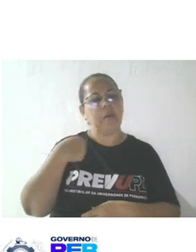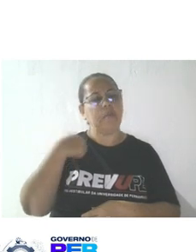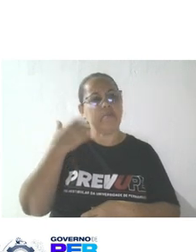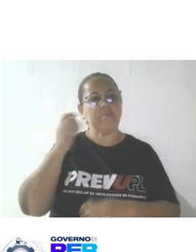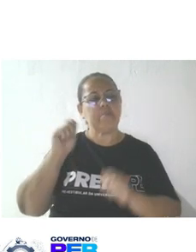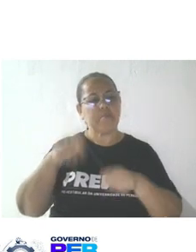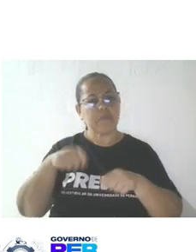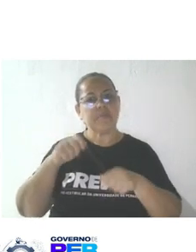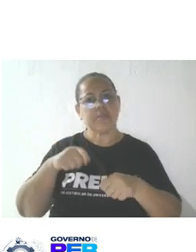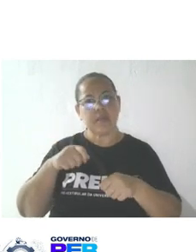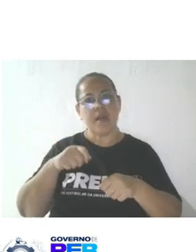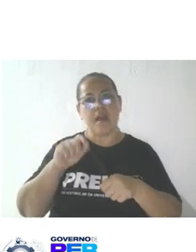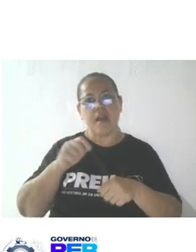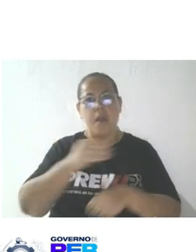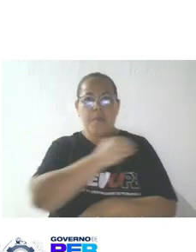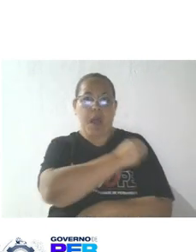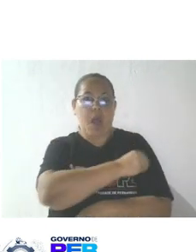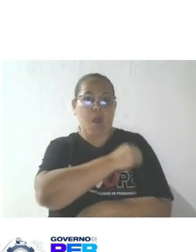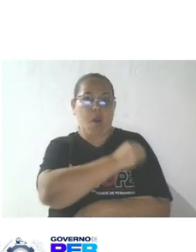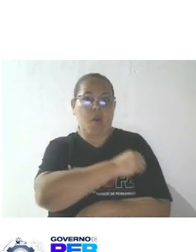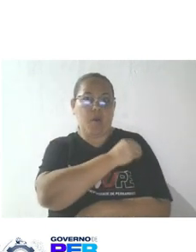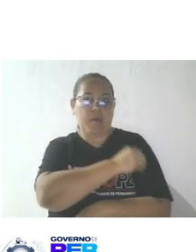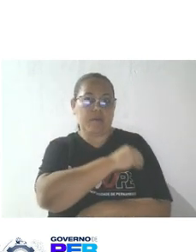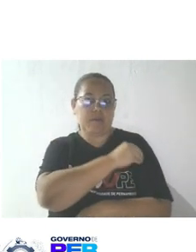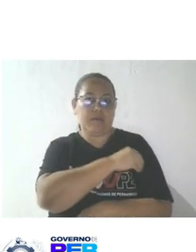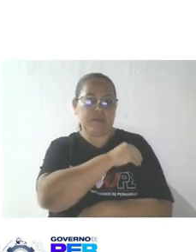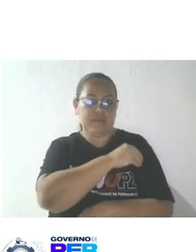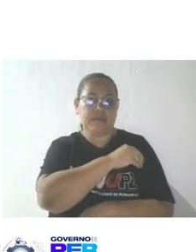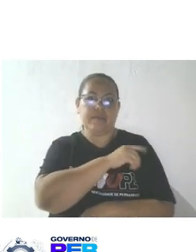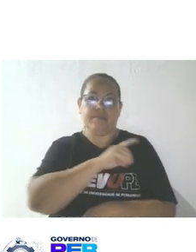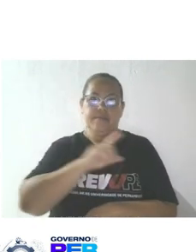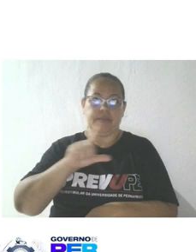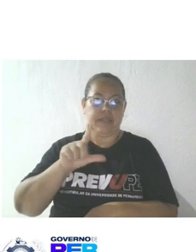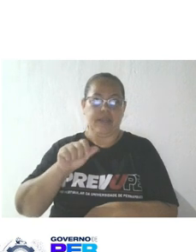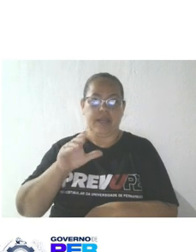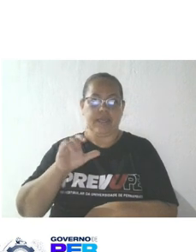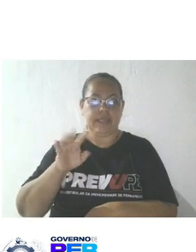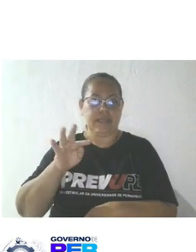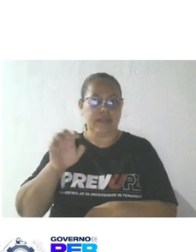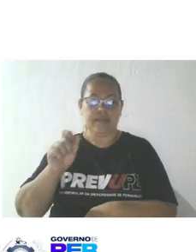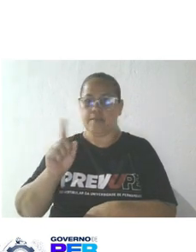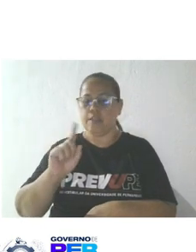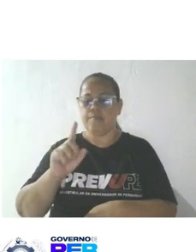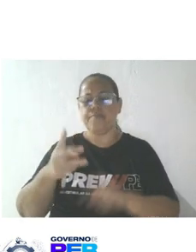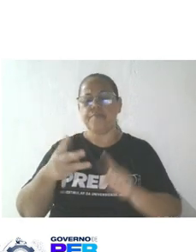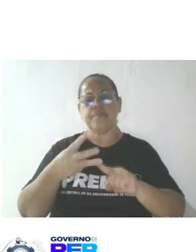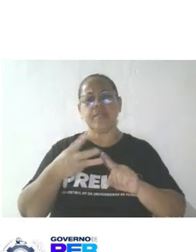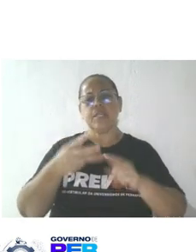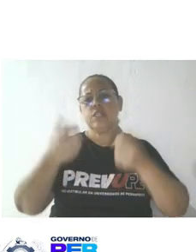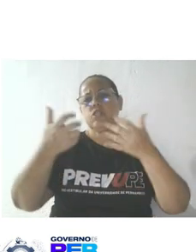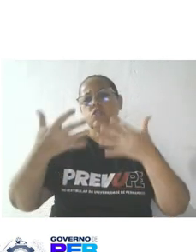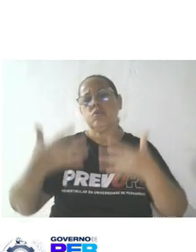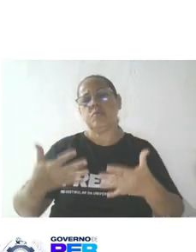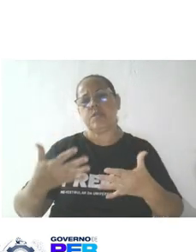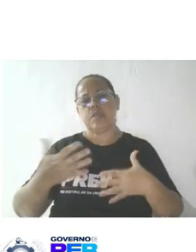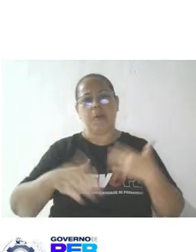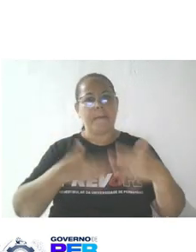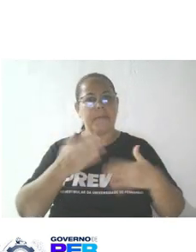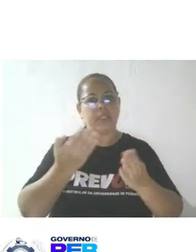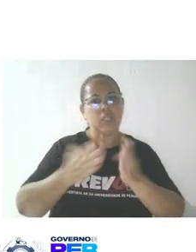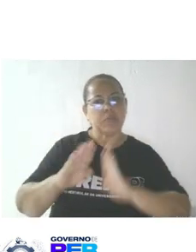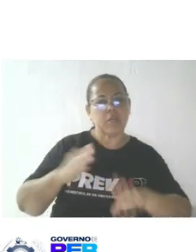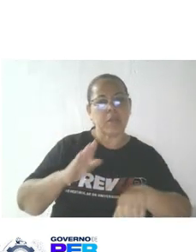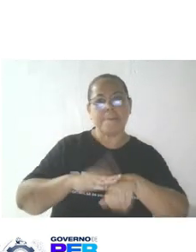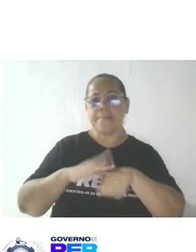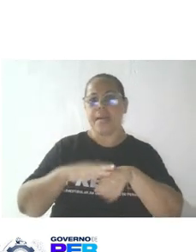fermentação alcoólica e não a fermentação lática, né? E o 3, pessoal, diz assim, um dos processos biológicos